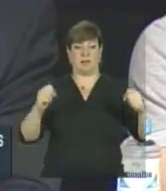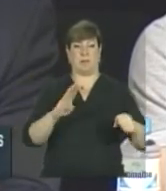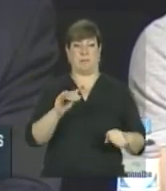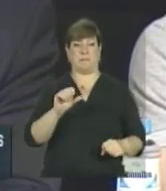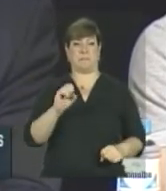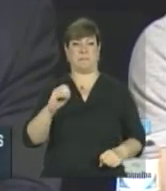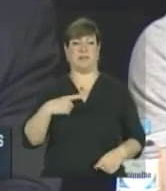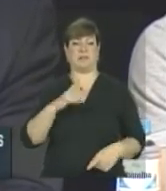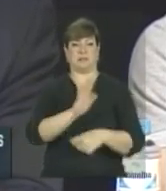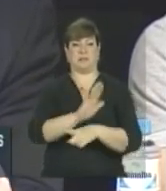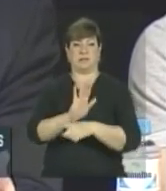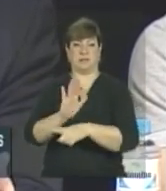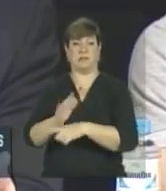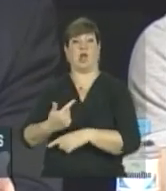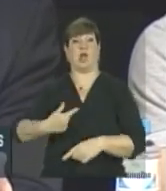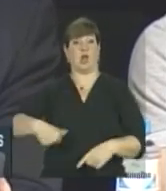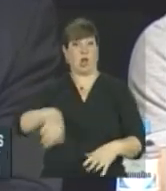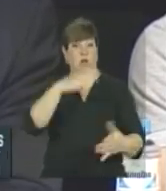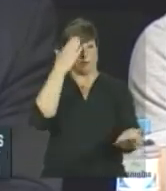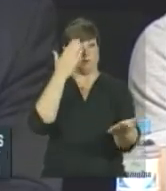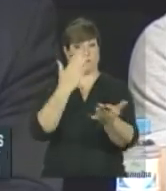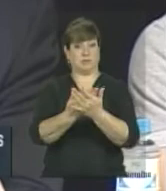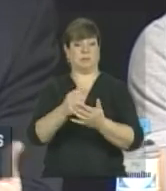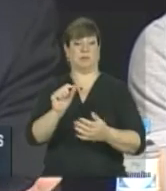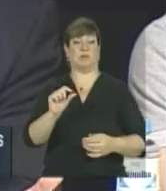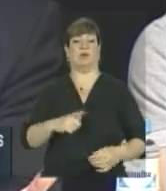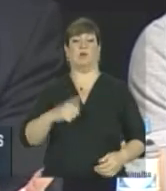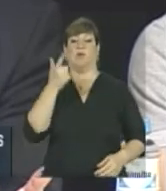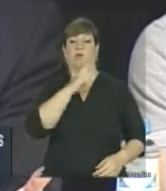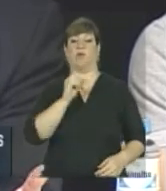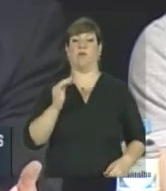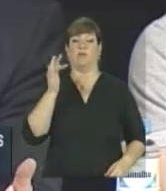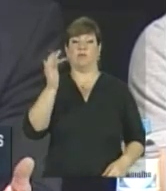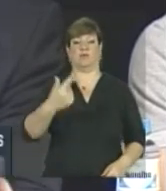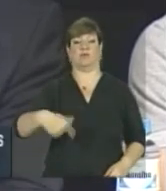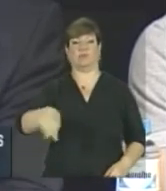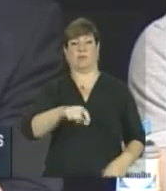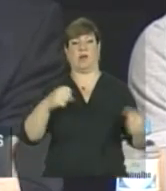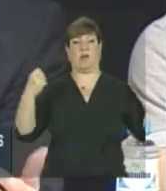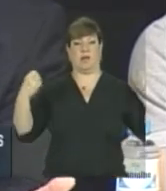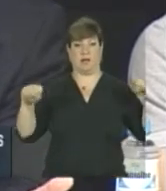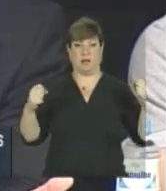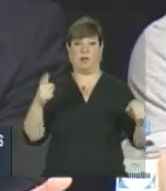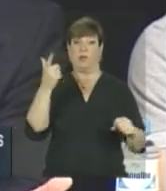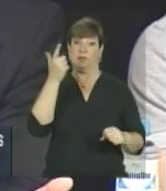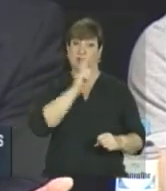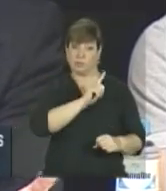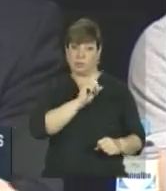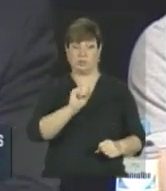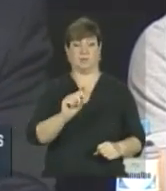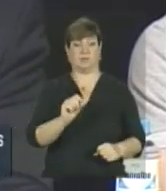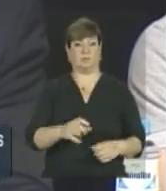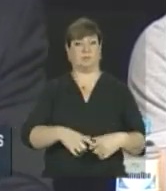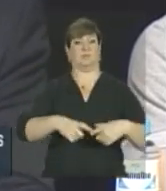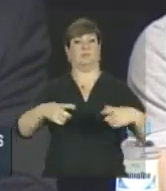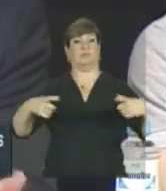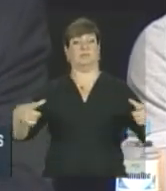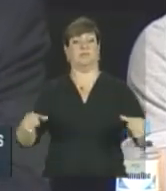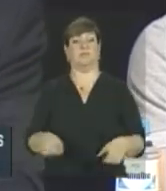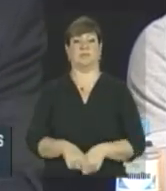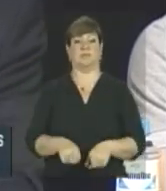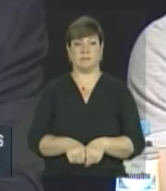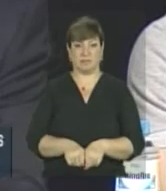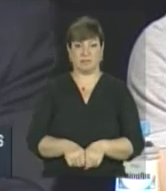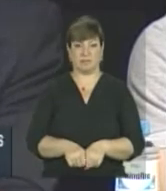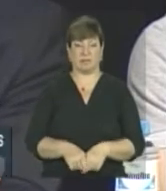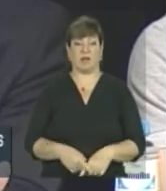nossa aposta no futuro, a nossa aposta na formação desses atletas, ela ganha outra dimensão. No outro